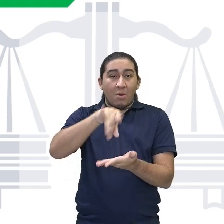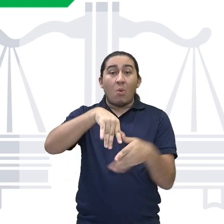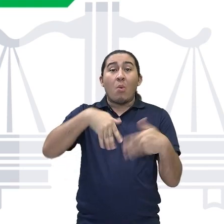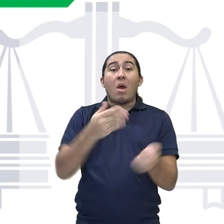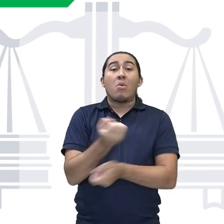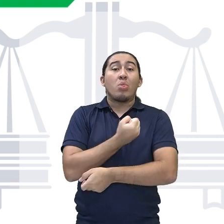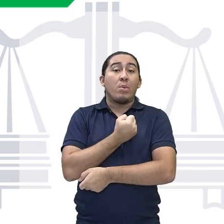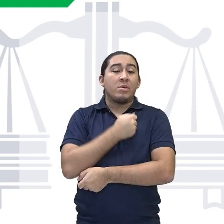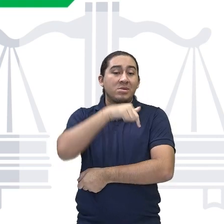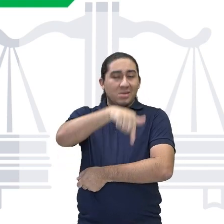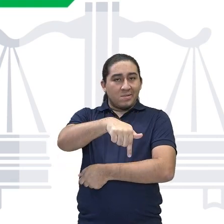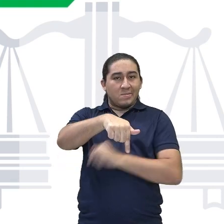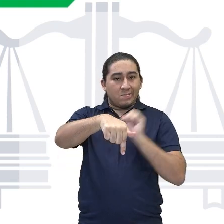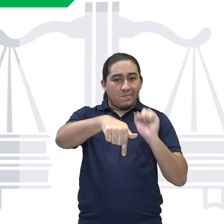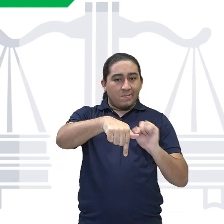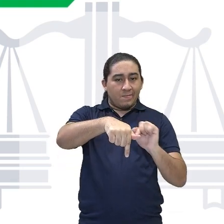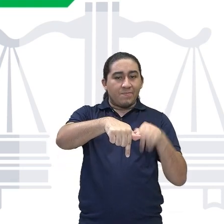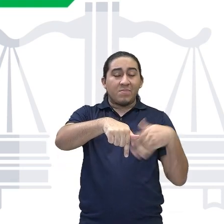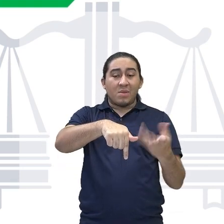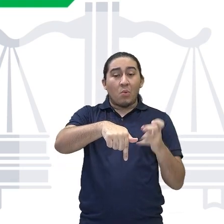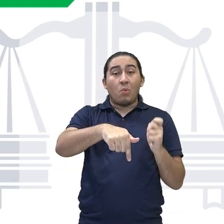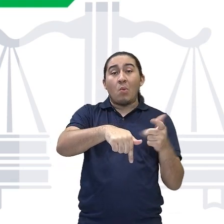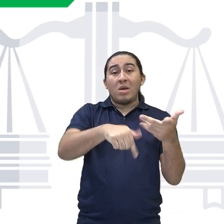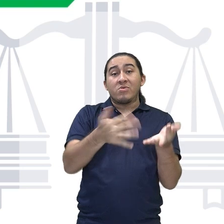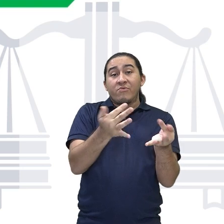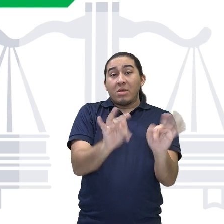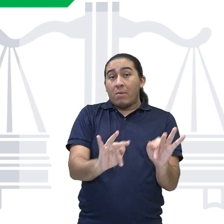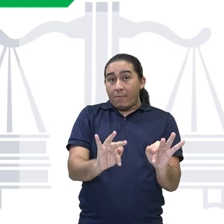etapas. Então, está mais para o final do que para o meio.